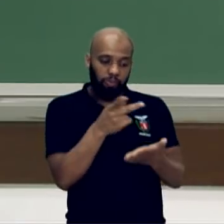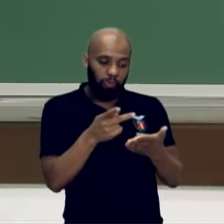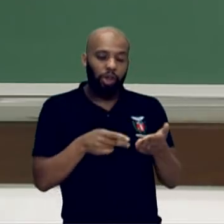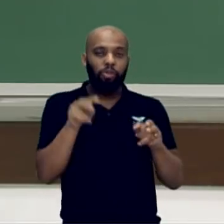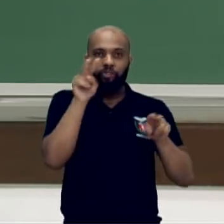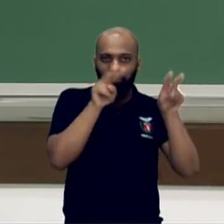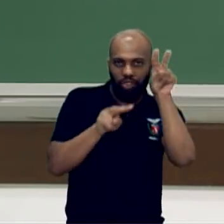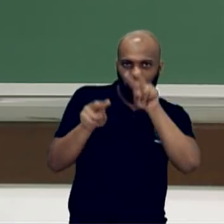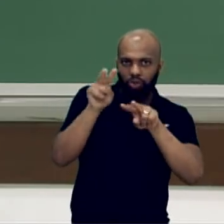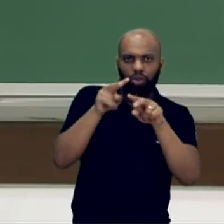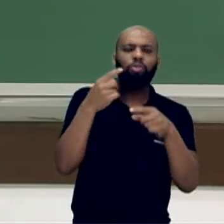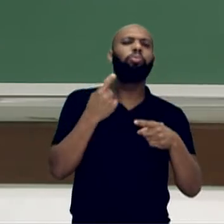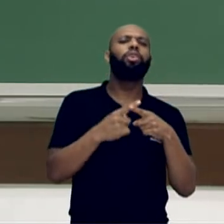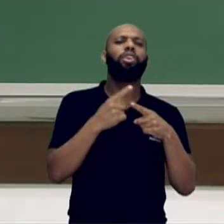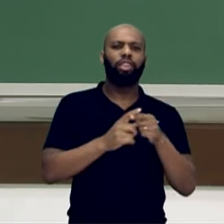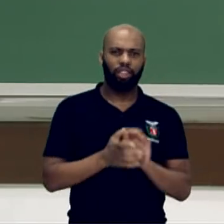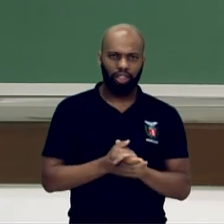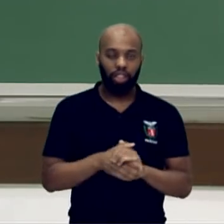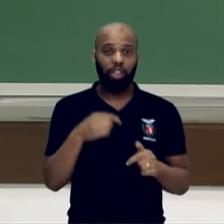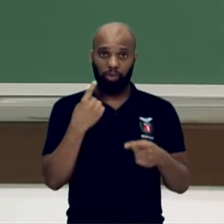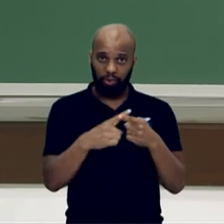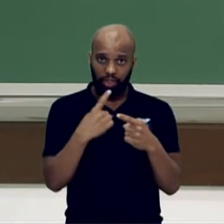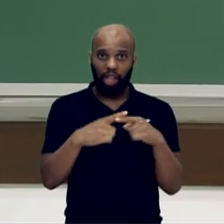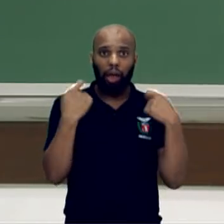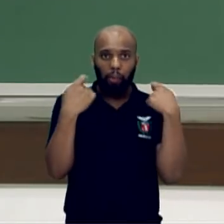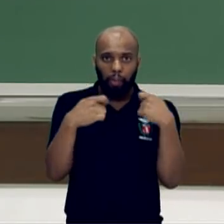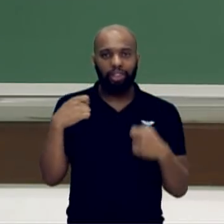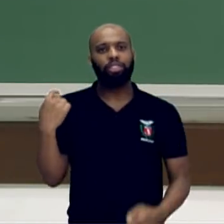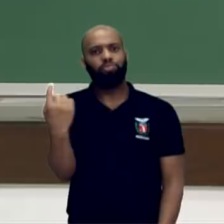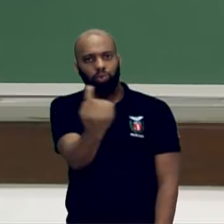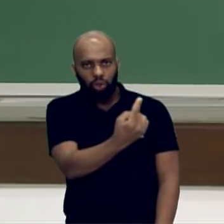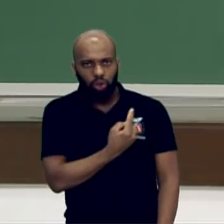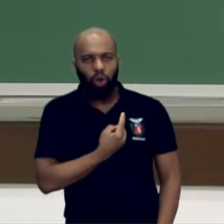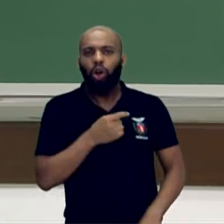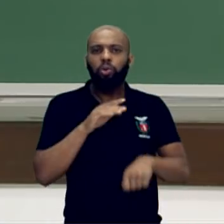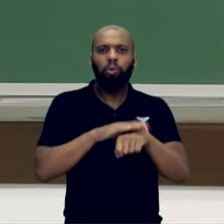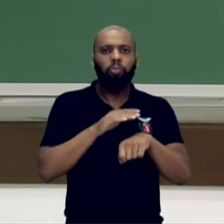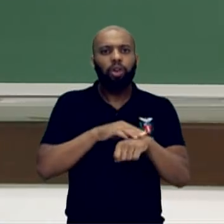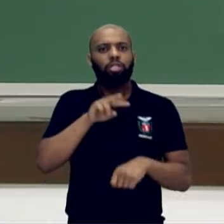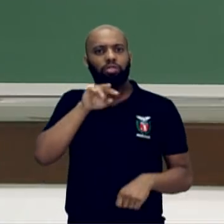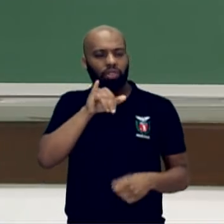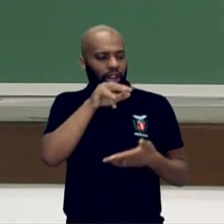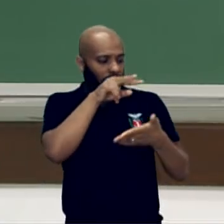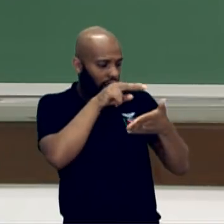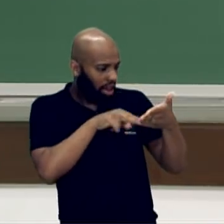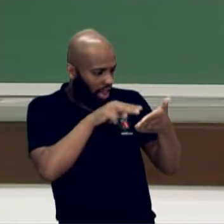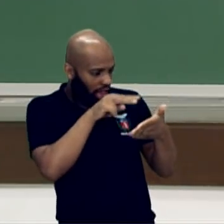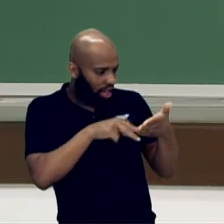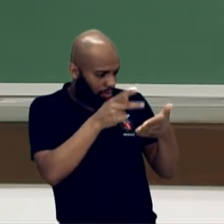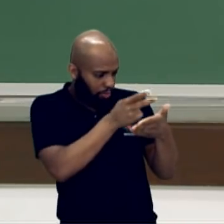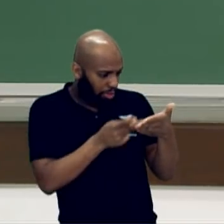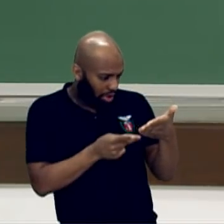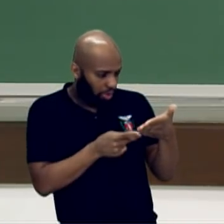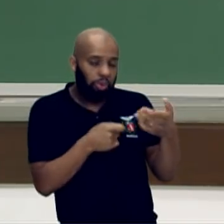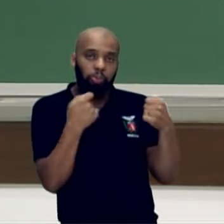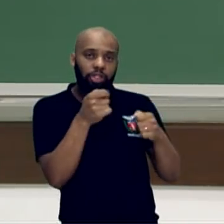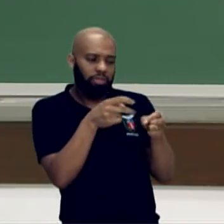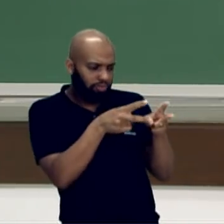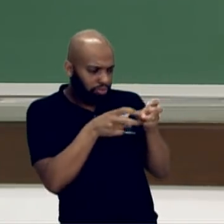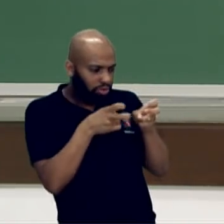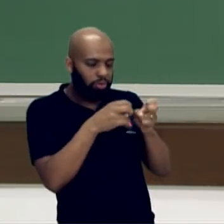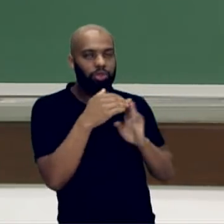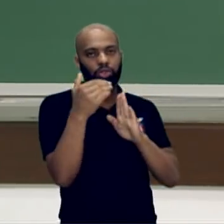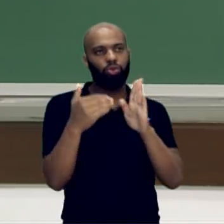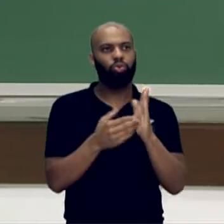visual. Por quê? Porque ele requer que nós, quando vamos lê-lo, que nós observamos